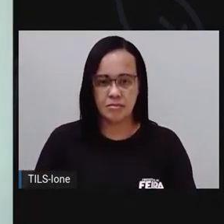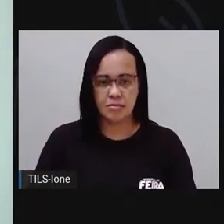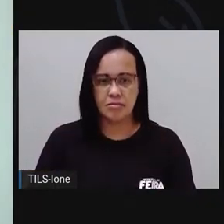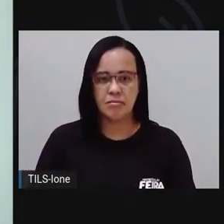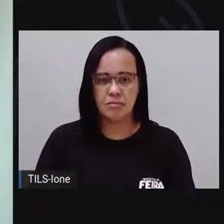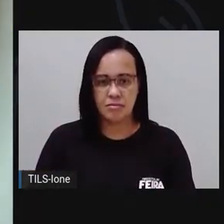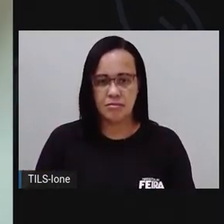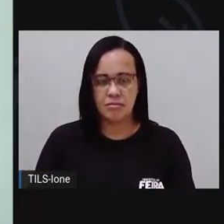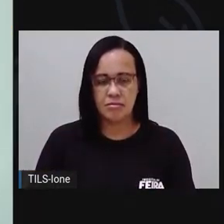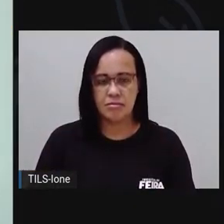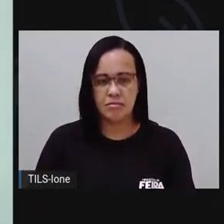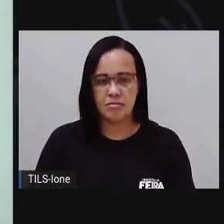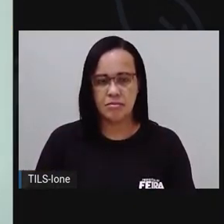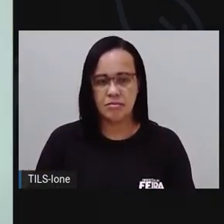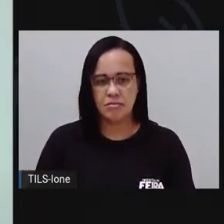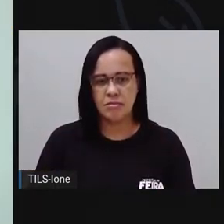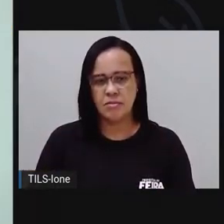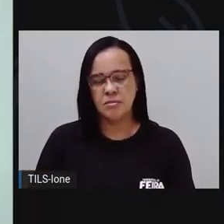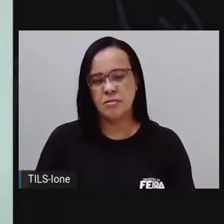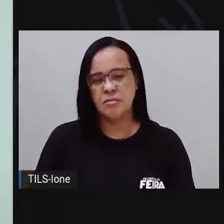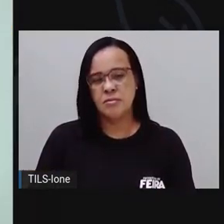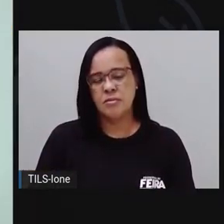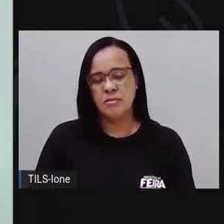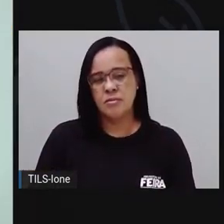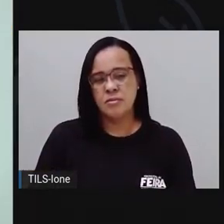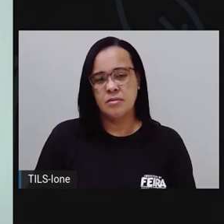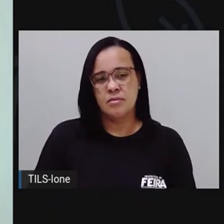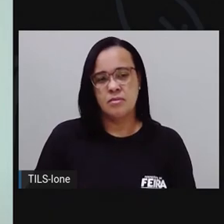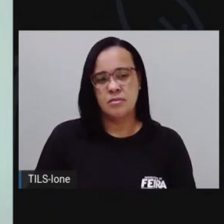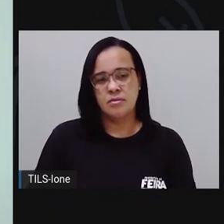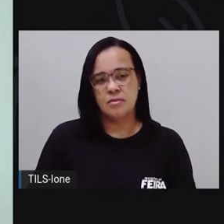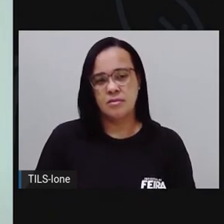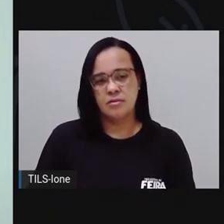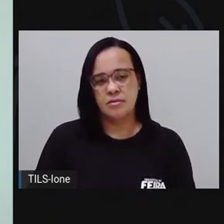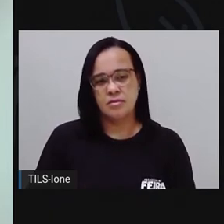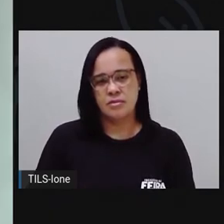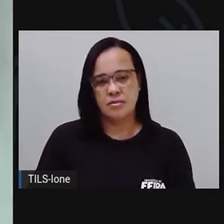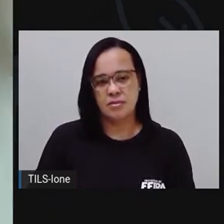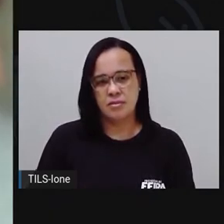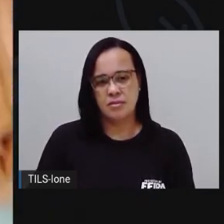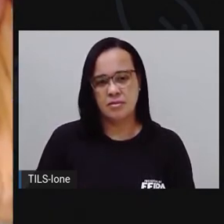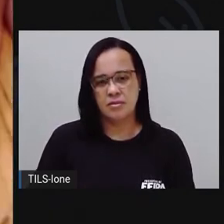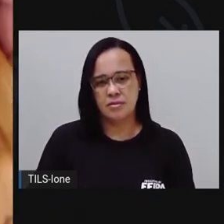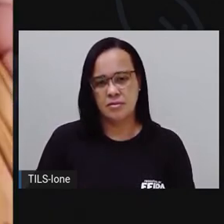podem montar o porta-retrato de vocês.